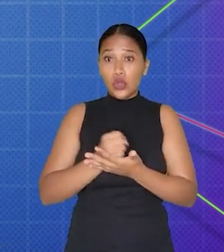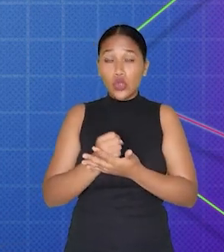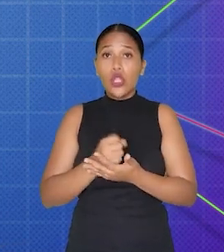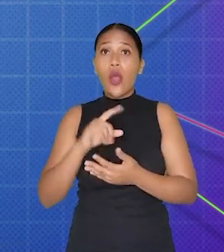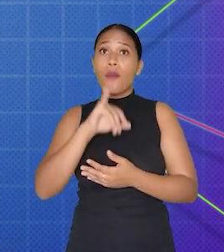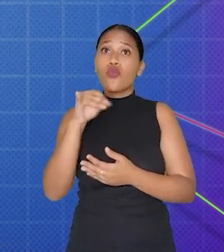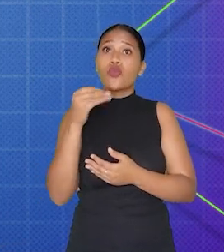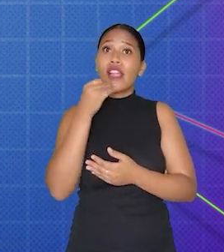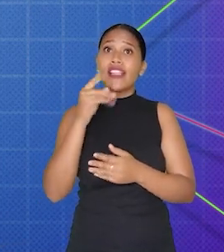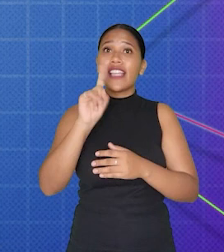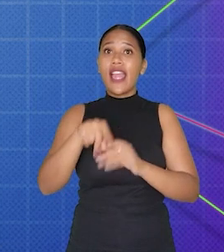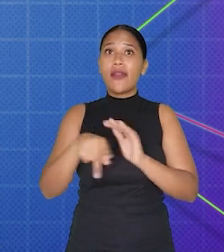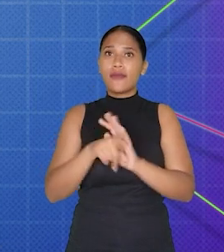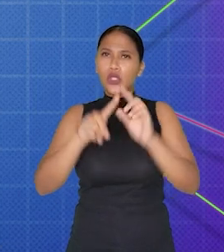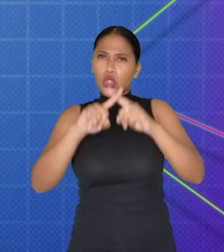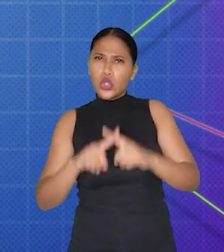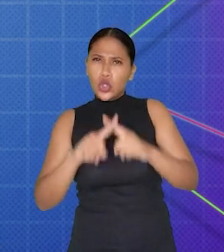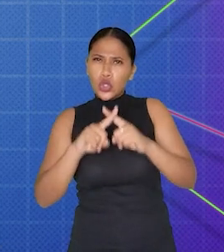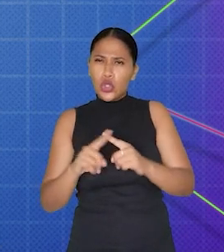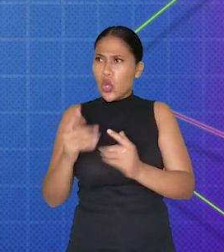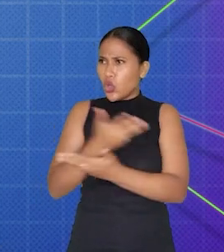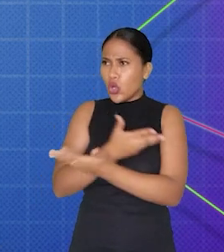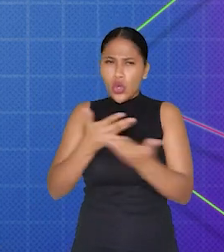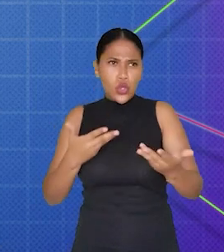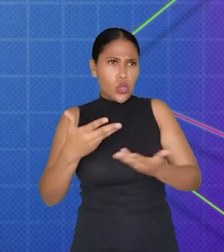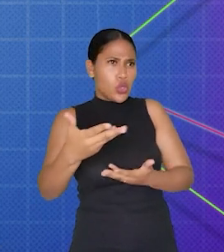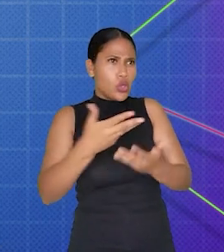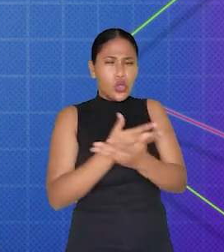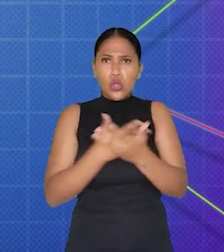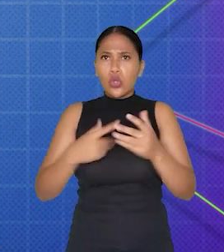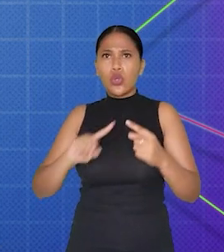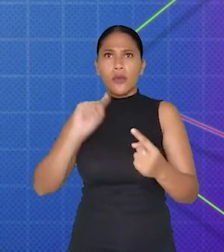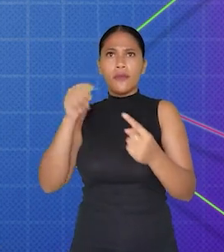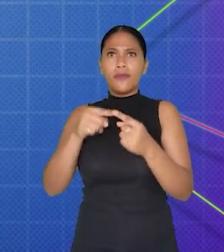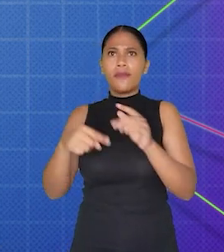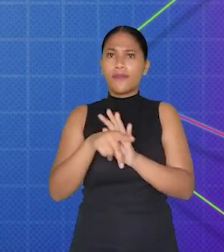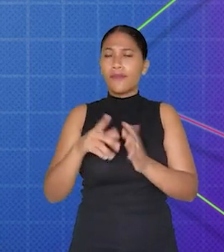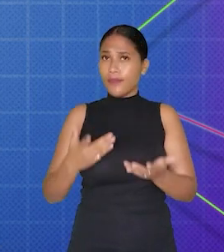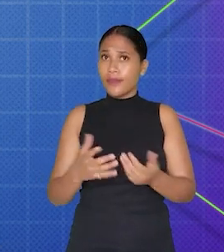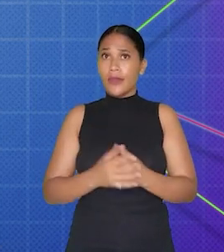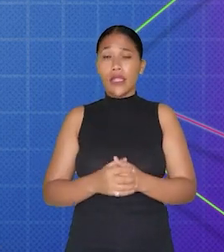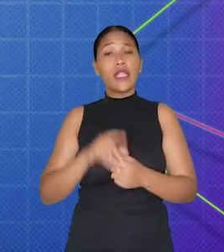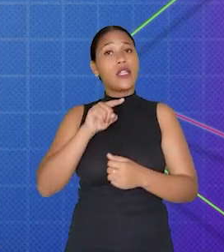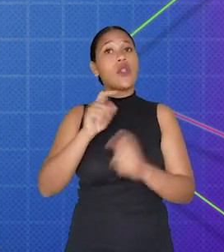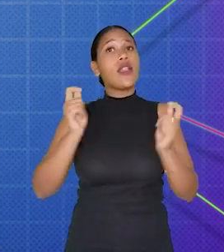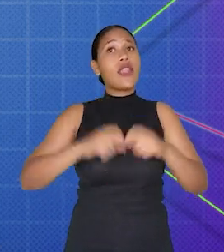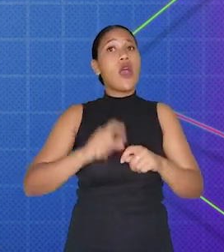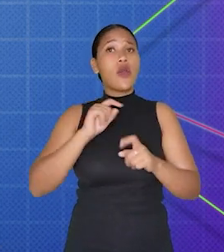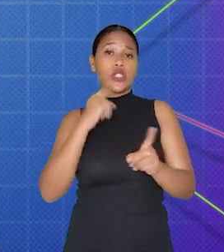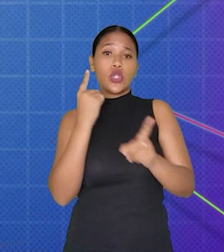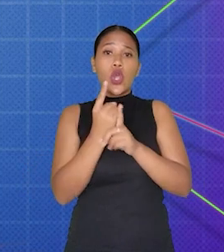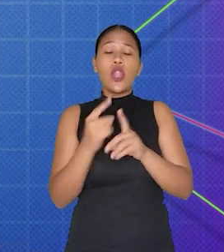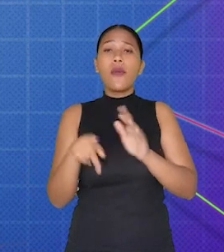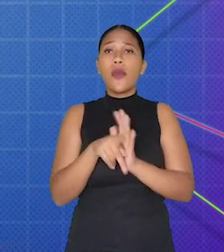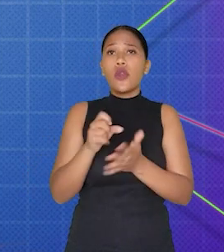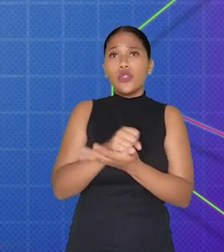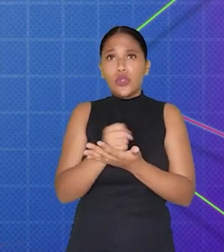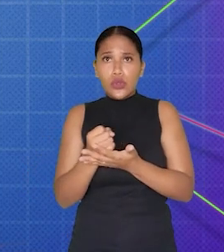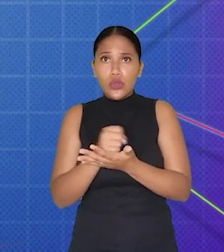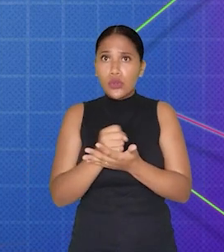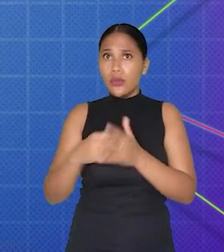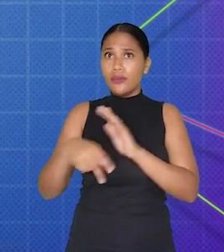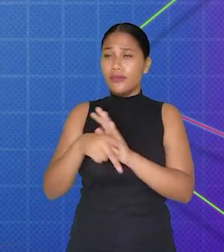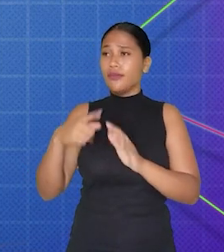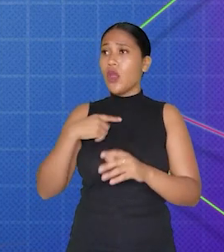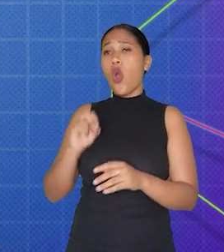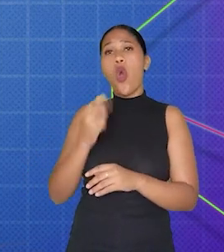competitivos oferecem aos jogadores a oportunidade de competir uns com os outros para alcançar objetivos ou pontuações mais altas. Isso pode ser encontrado